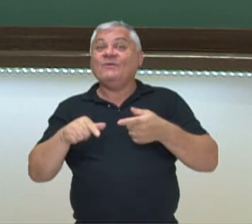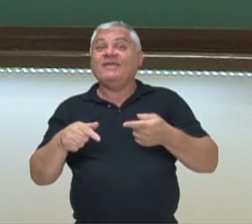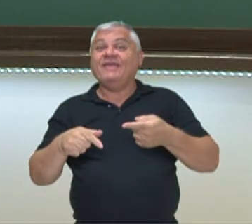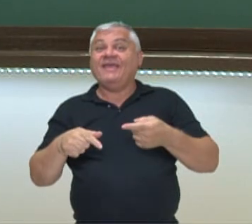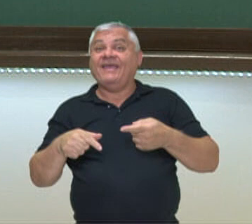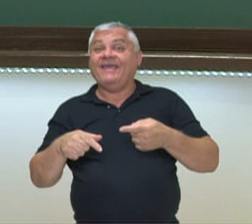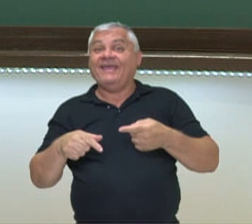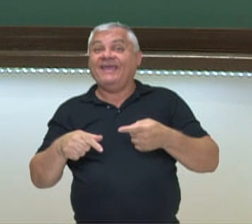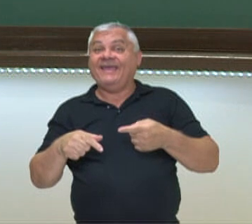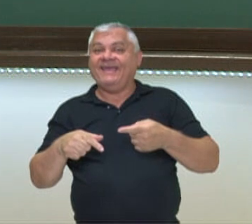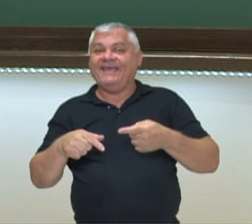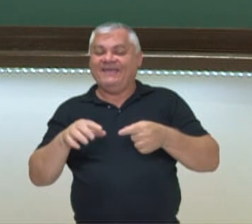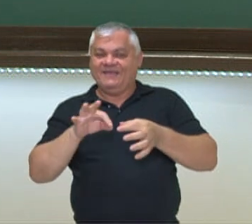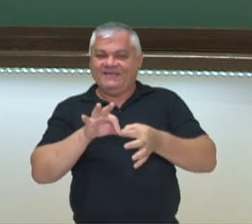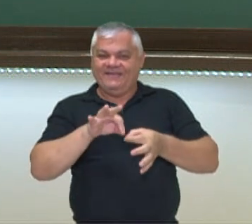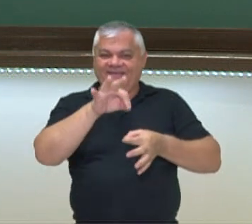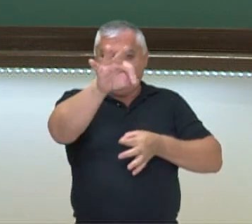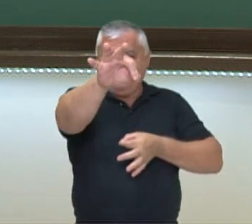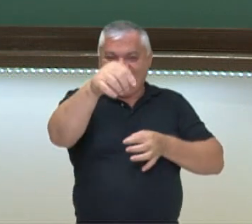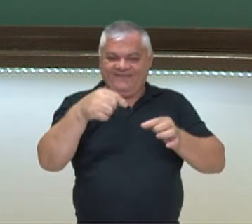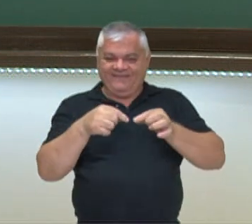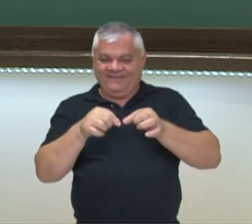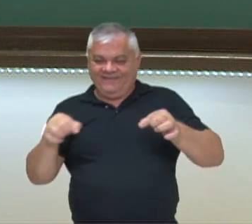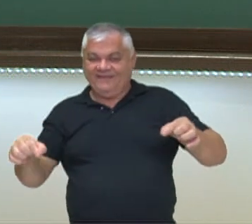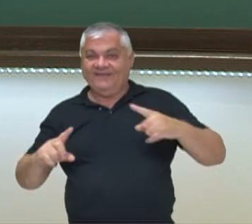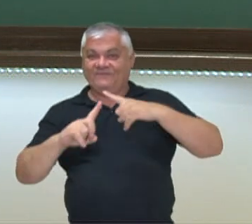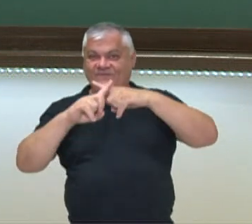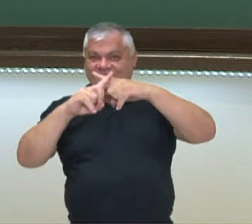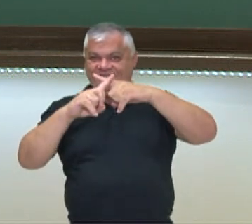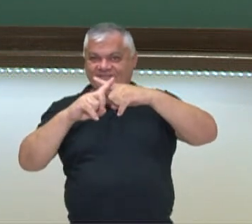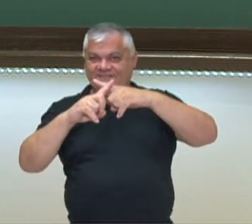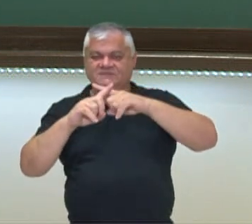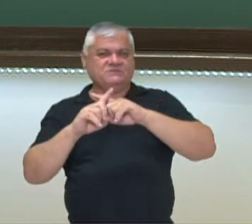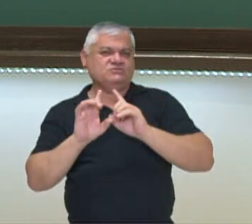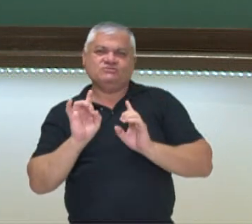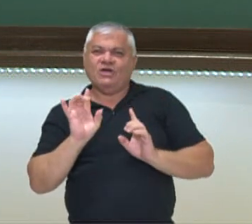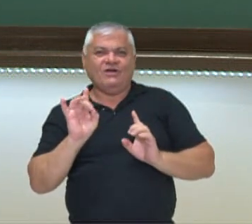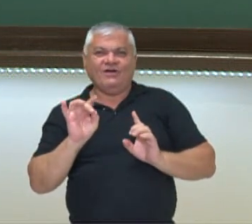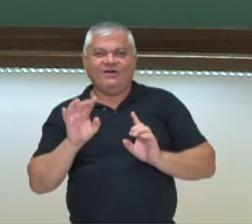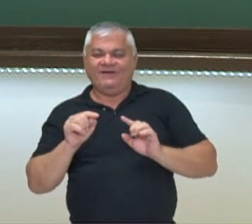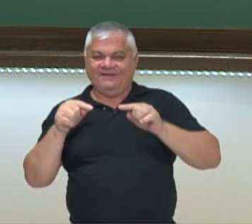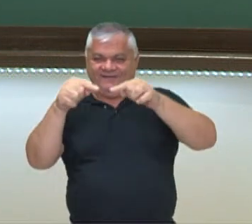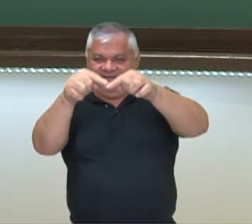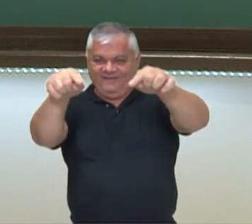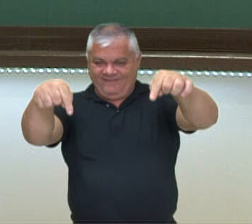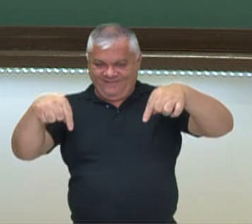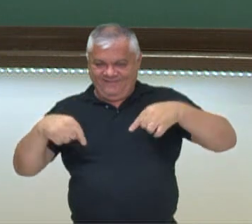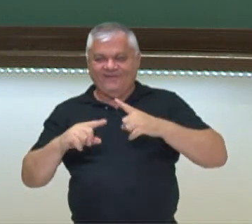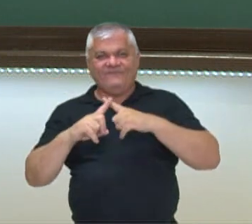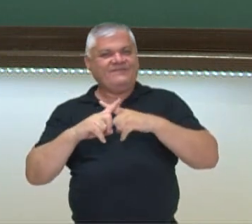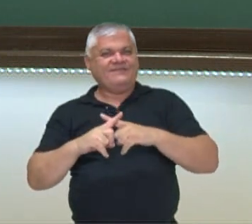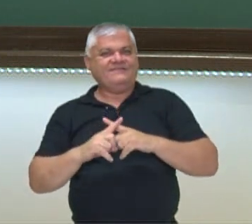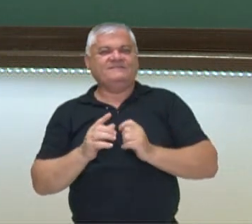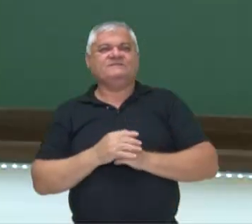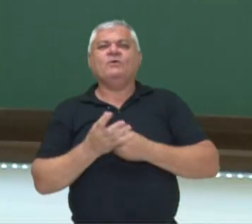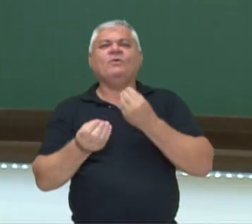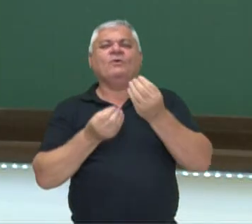quê? A medida do comprimento vezes a medida da largura. Então é só a gente multiplicar as medidas. Como é que fica isso?